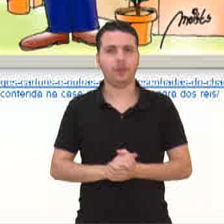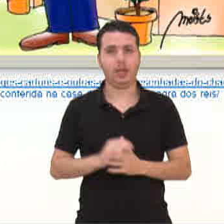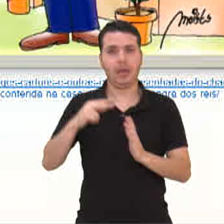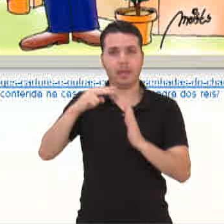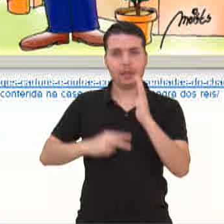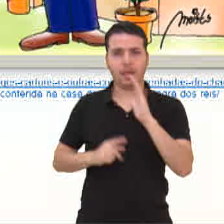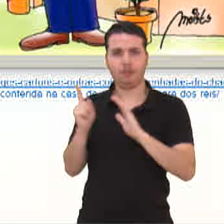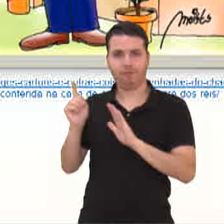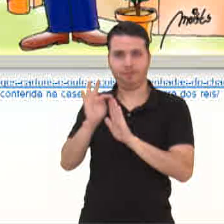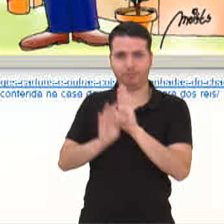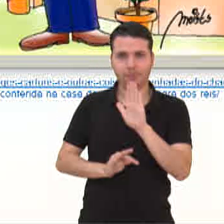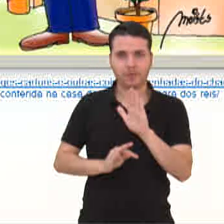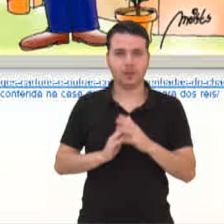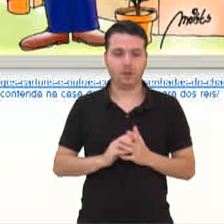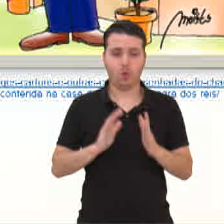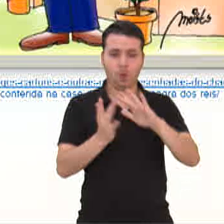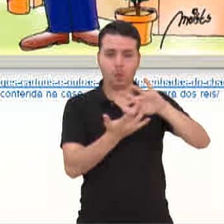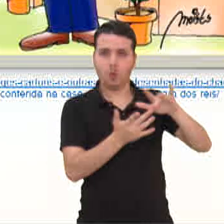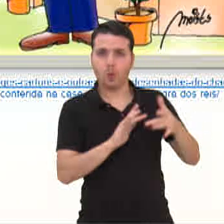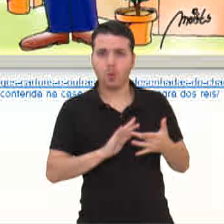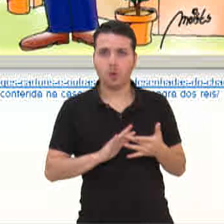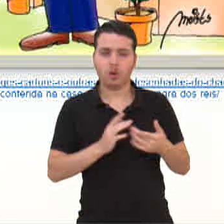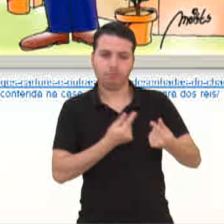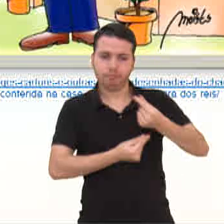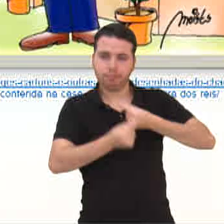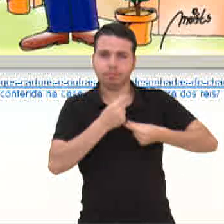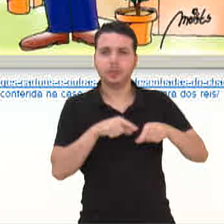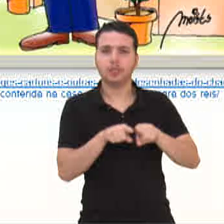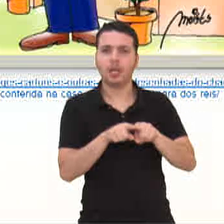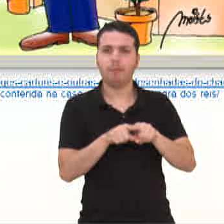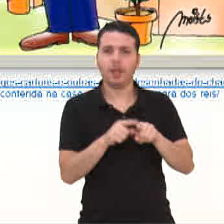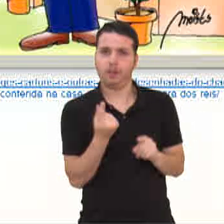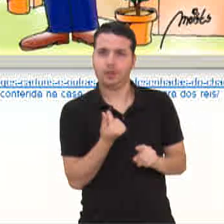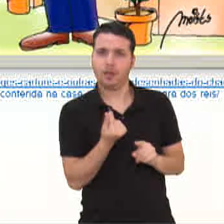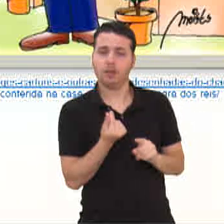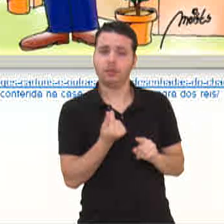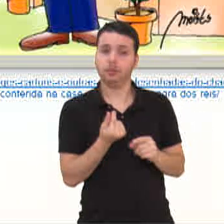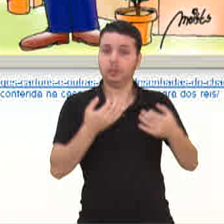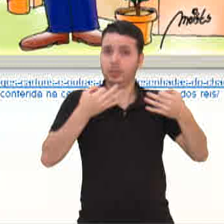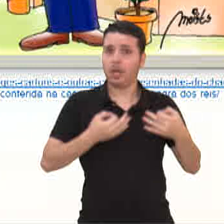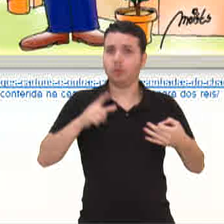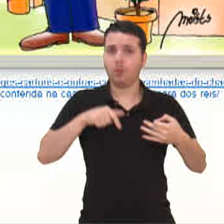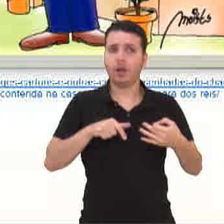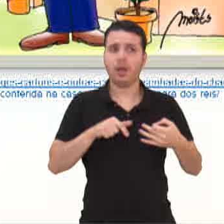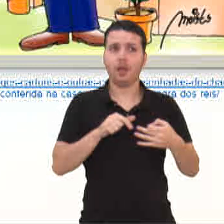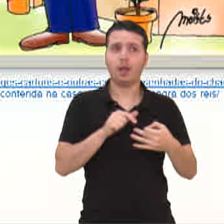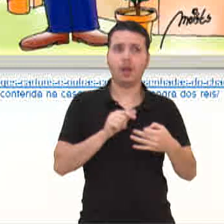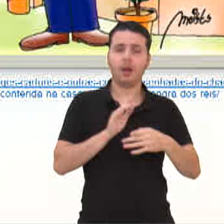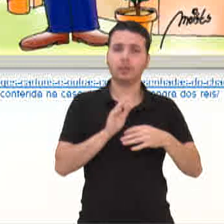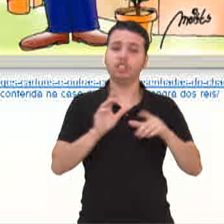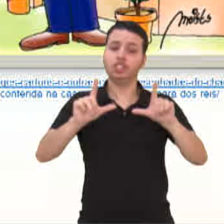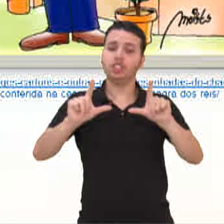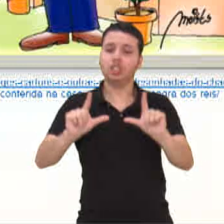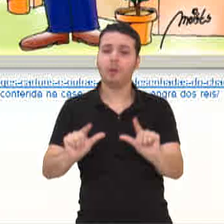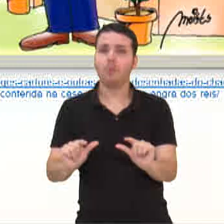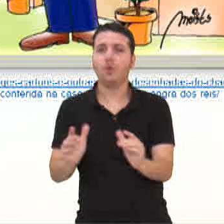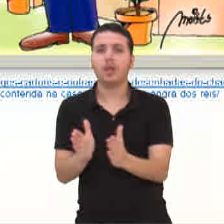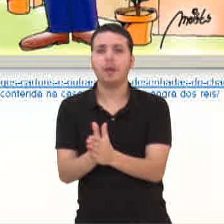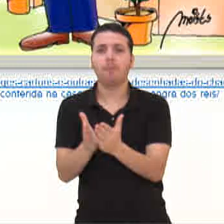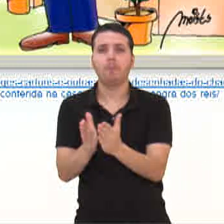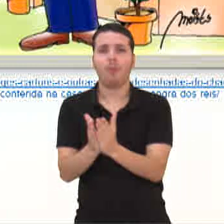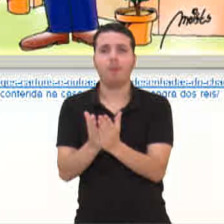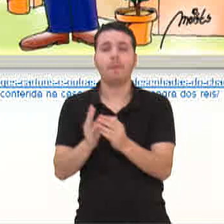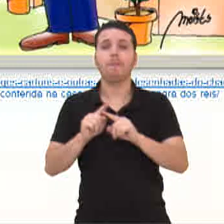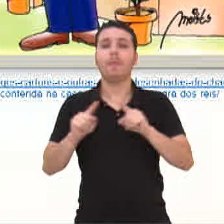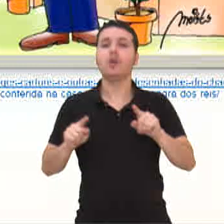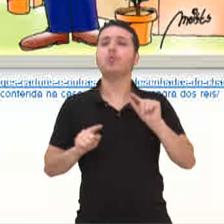redução de tarifas deveria favorecer o desenvolvimento socioeconômico, ou seja, a diminuição da pobreza. No entanto, o que